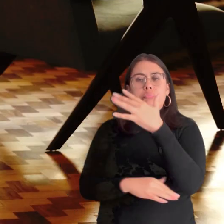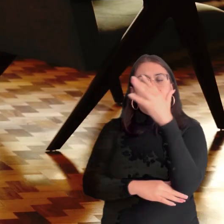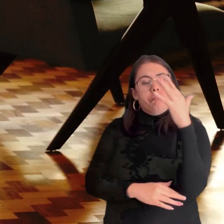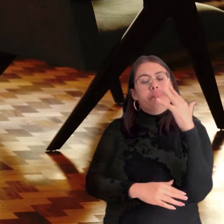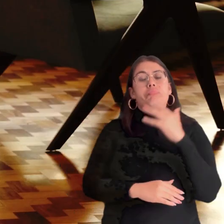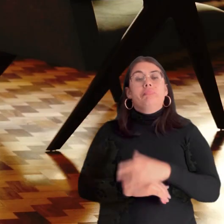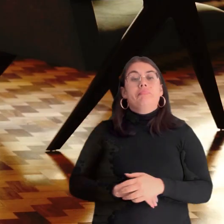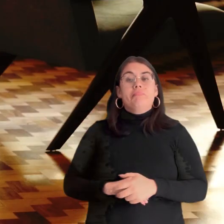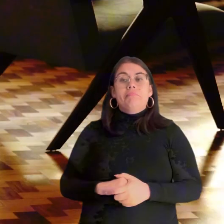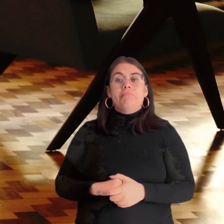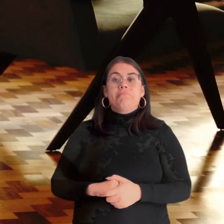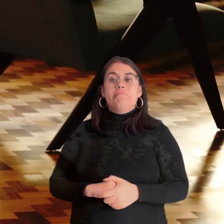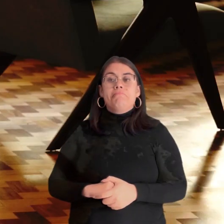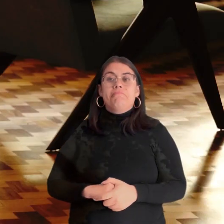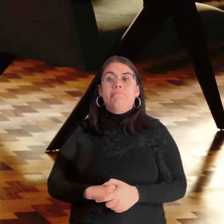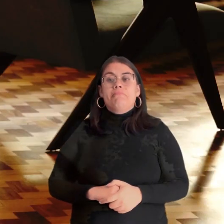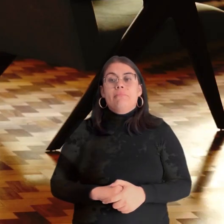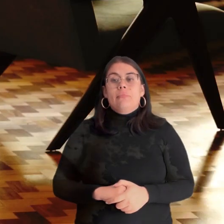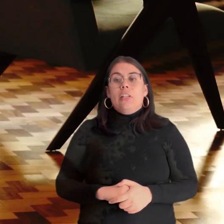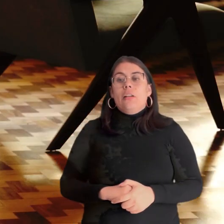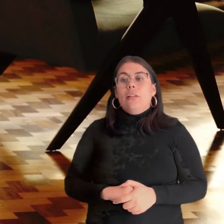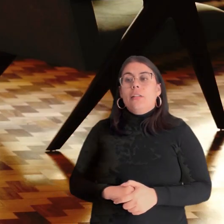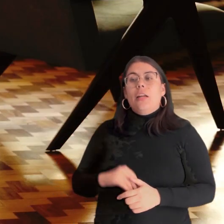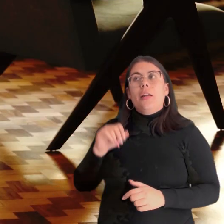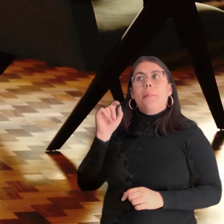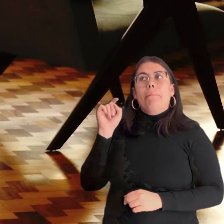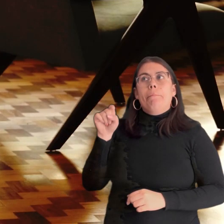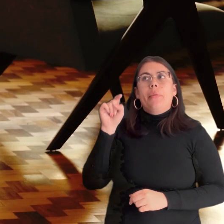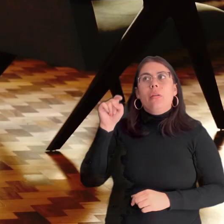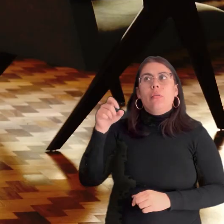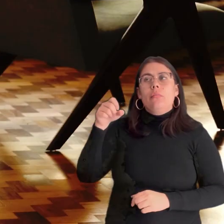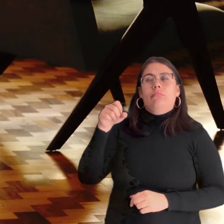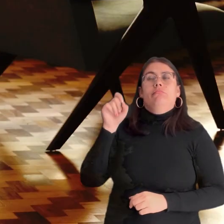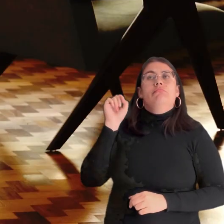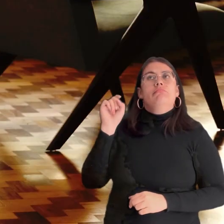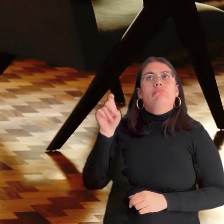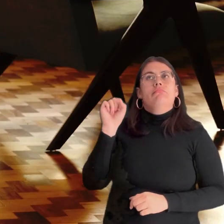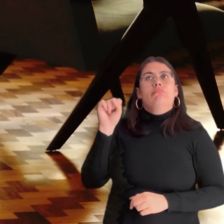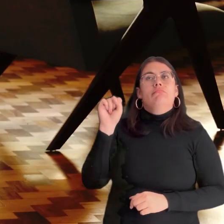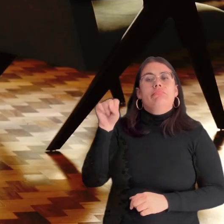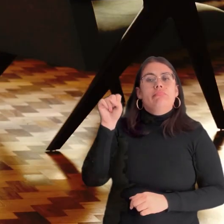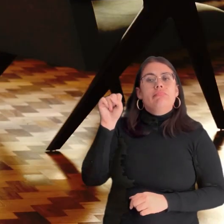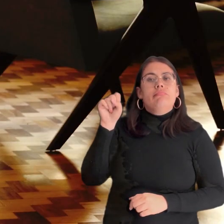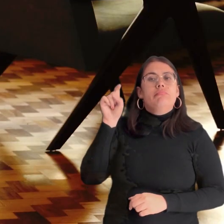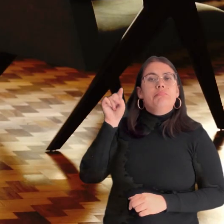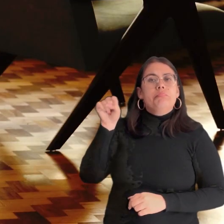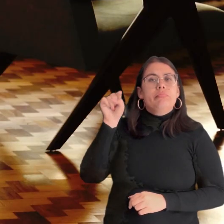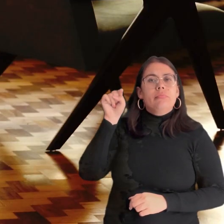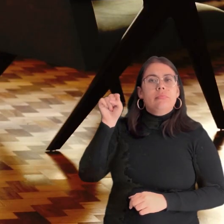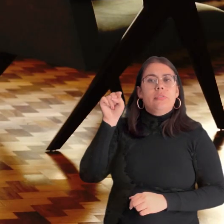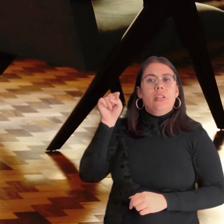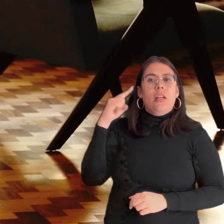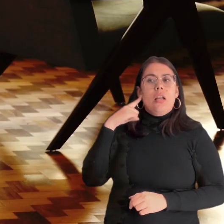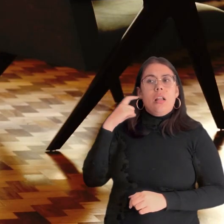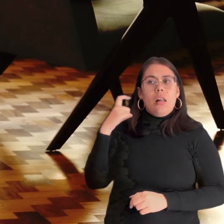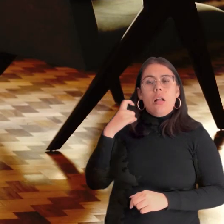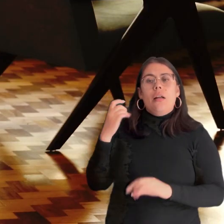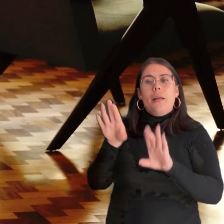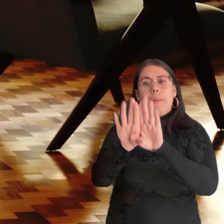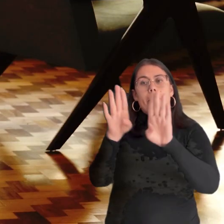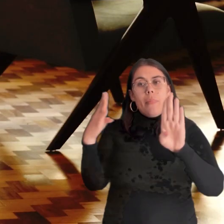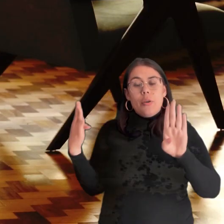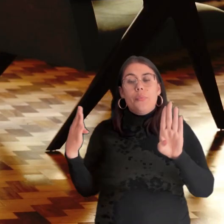campainha da casa. E o Rino abriu a porta. Ah, nossa, sua casa é tão